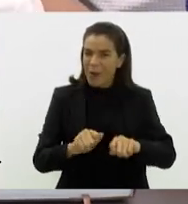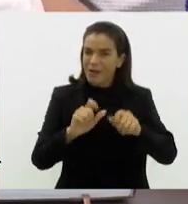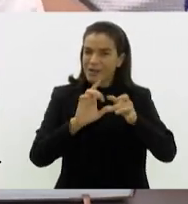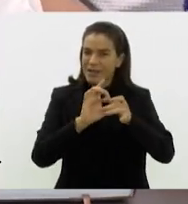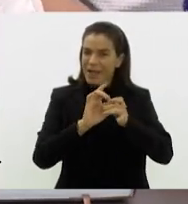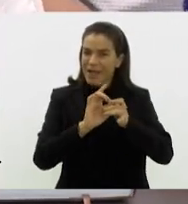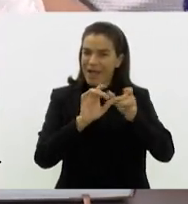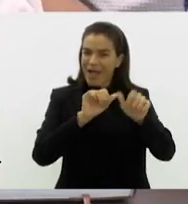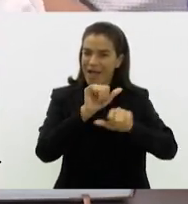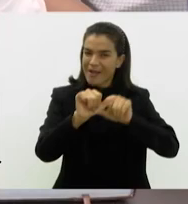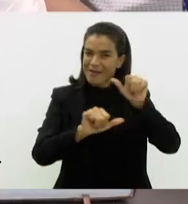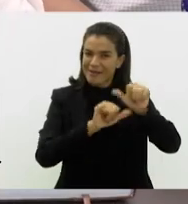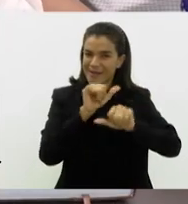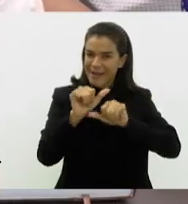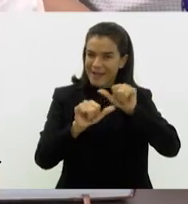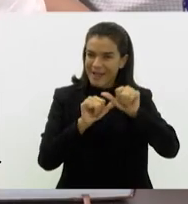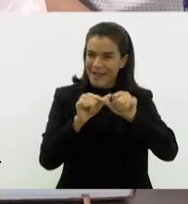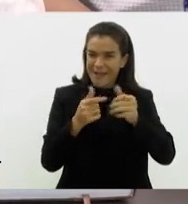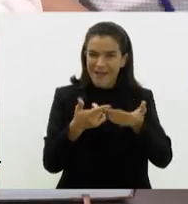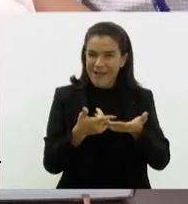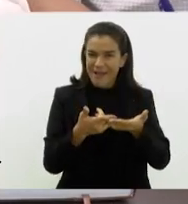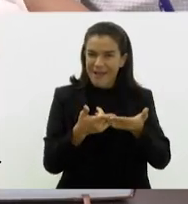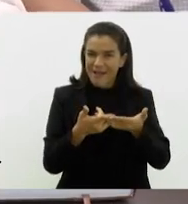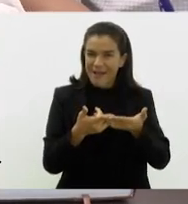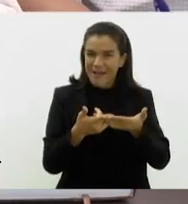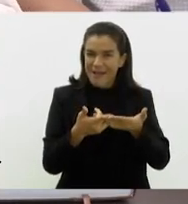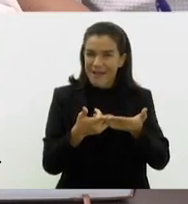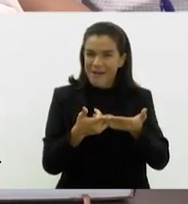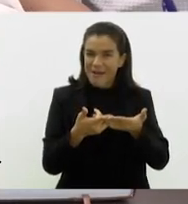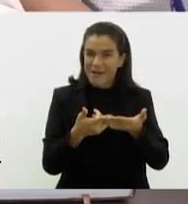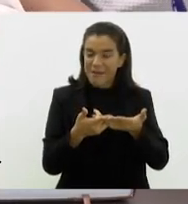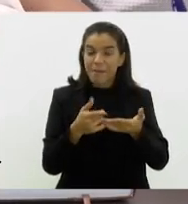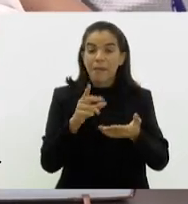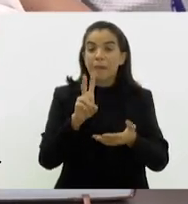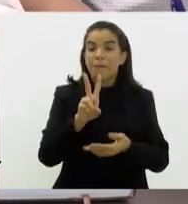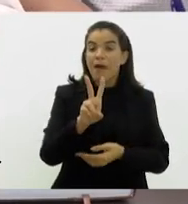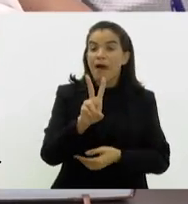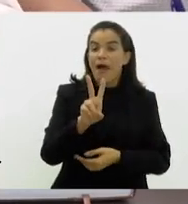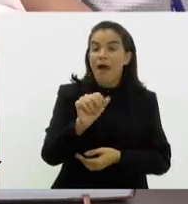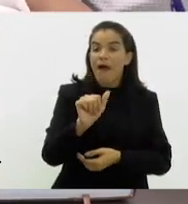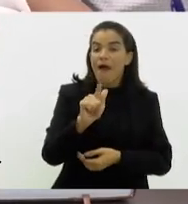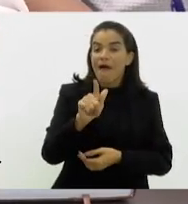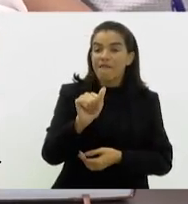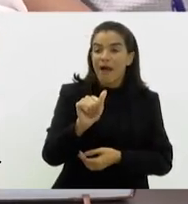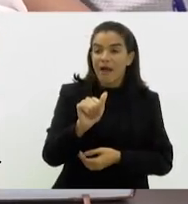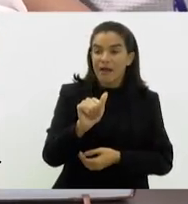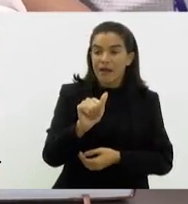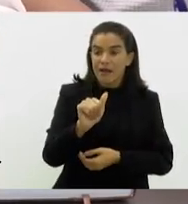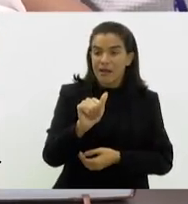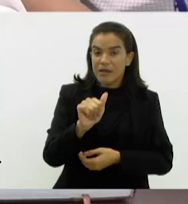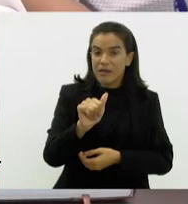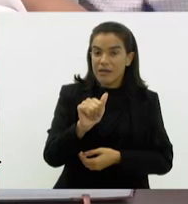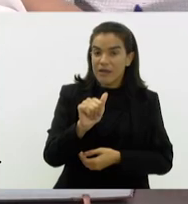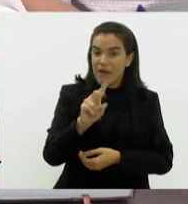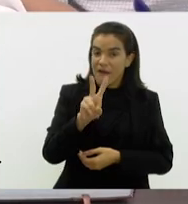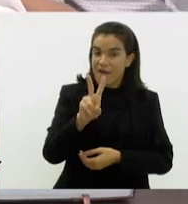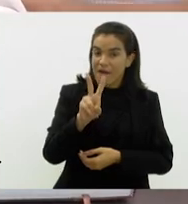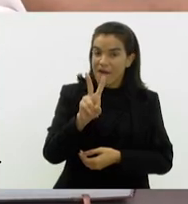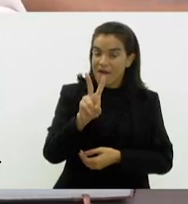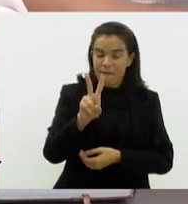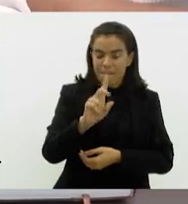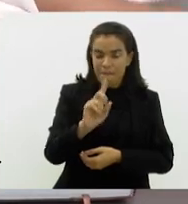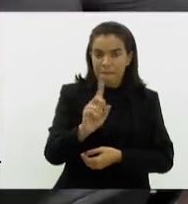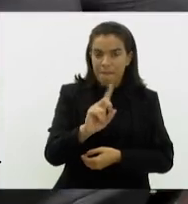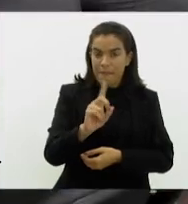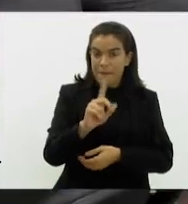de conselhos que foram definidos por leis. A vaga nem sempre é do executivo, né? Ah, é só para as vagas do executivo? Não,